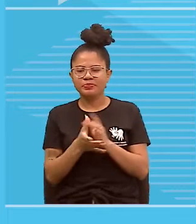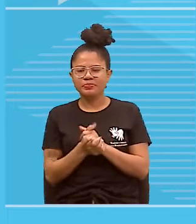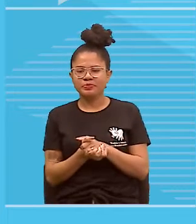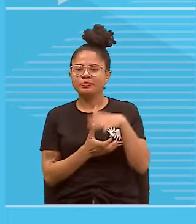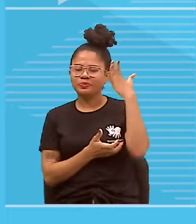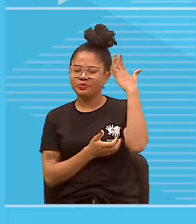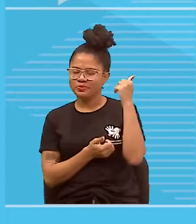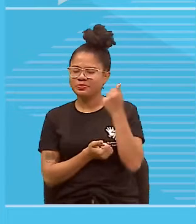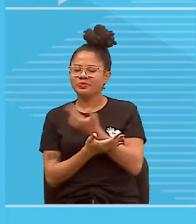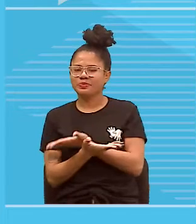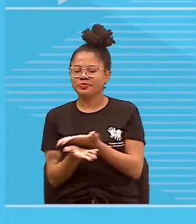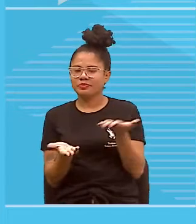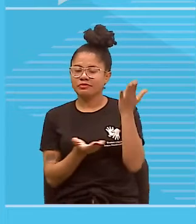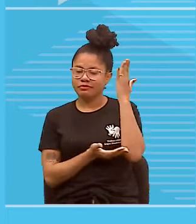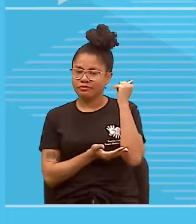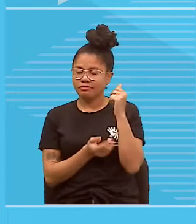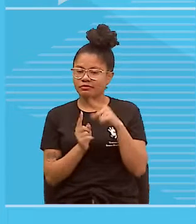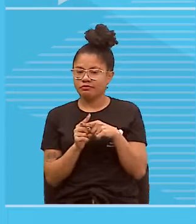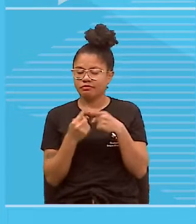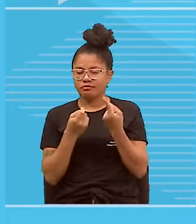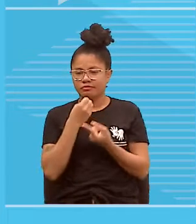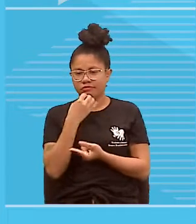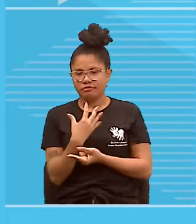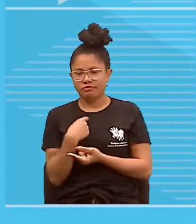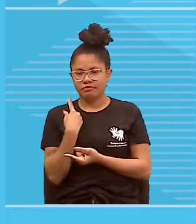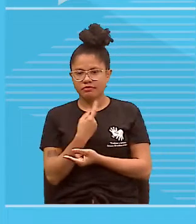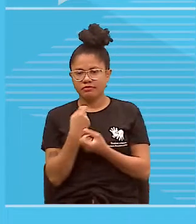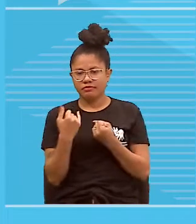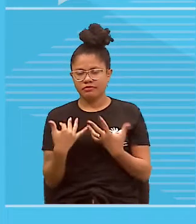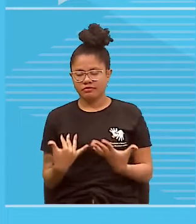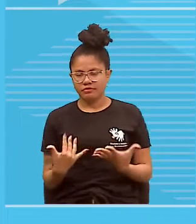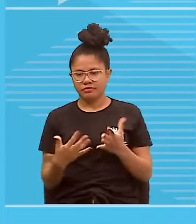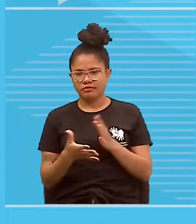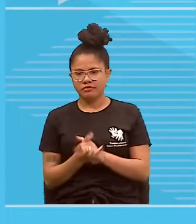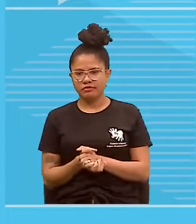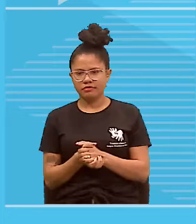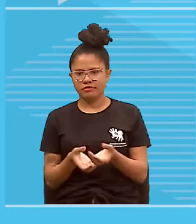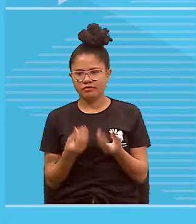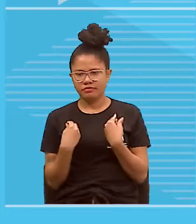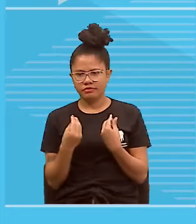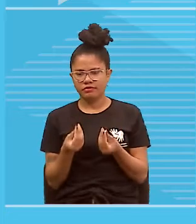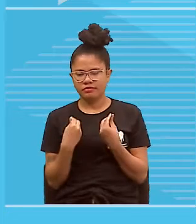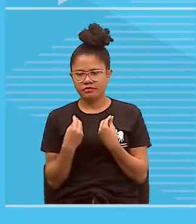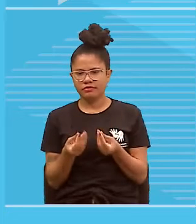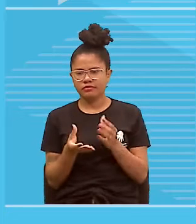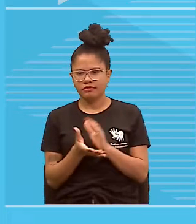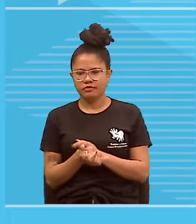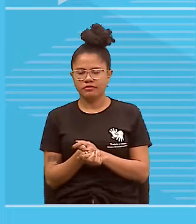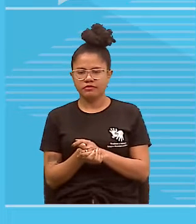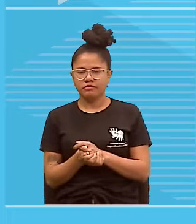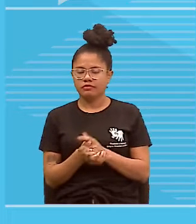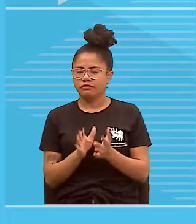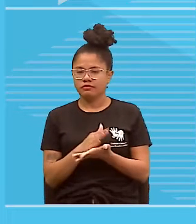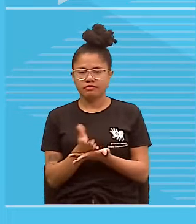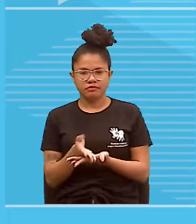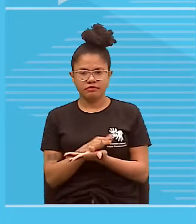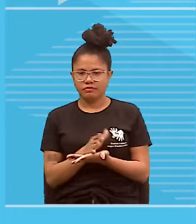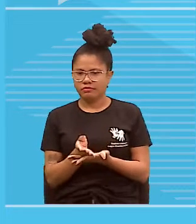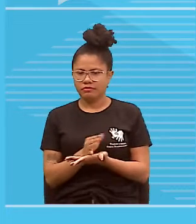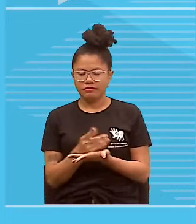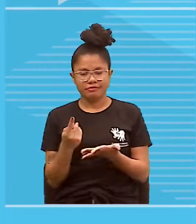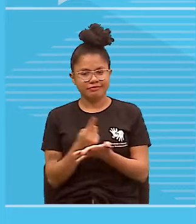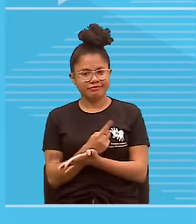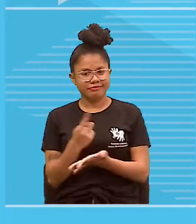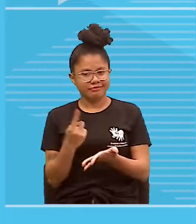que você sabe meu amor mas é importante que a gente repita para a gente não ficar mal compreendida né então a gente tá falando aqui